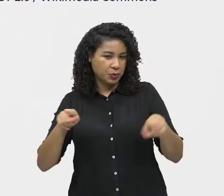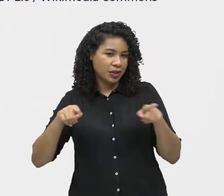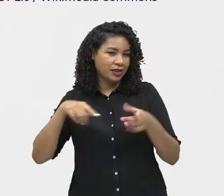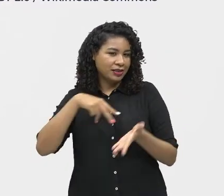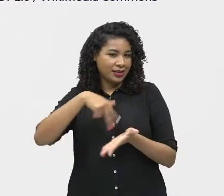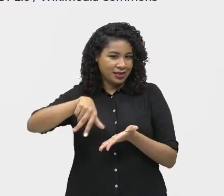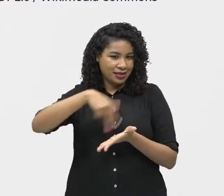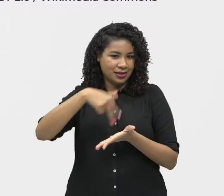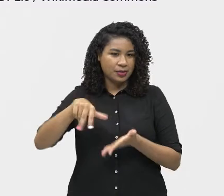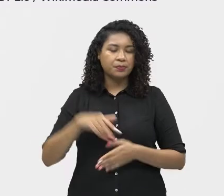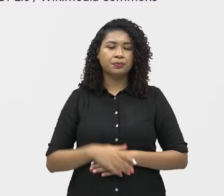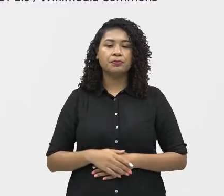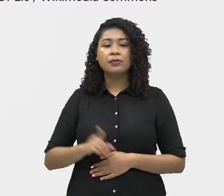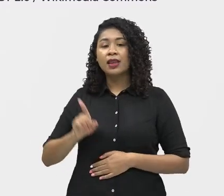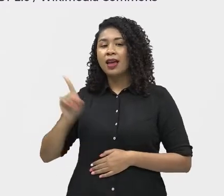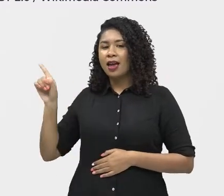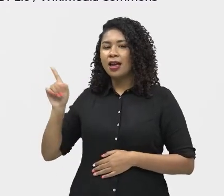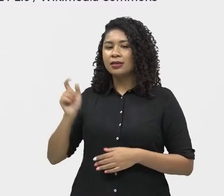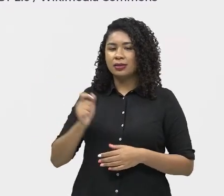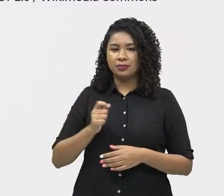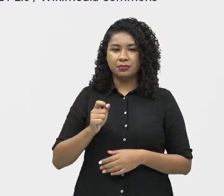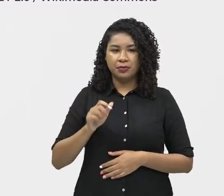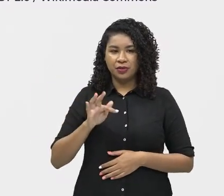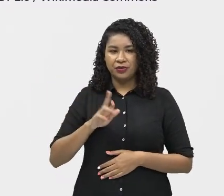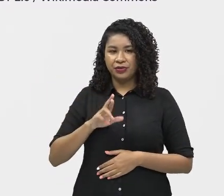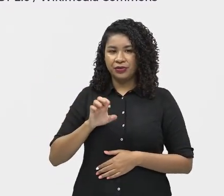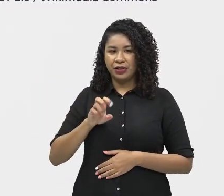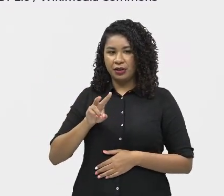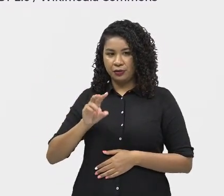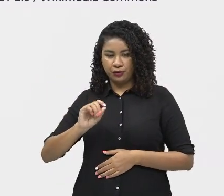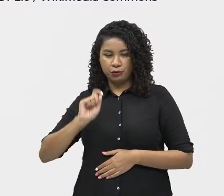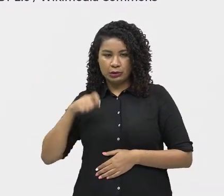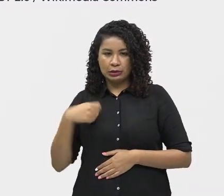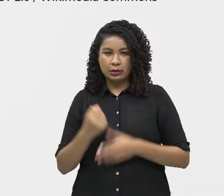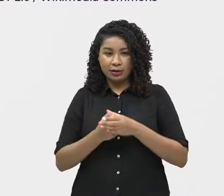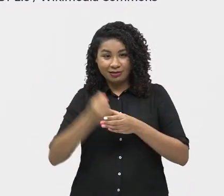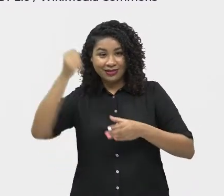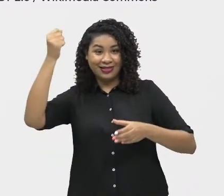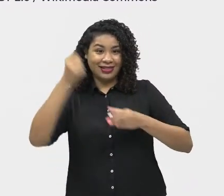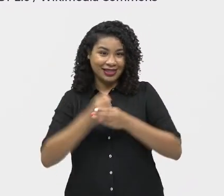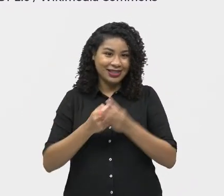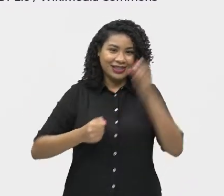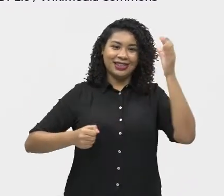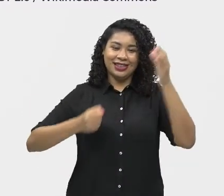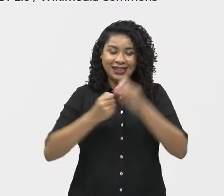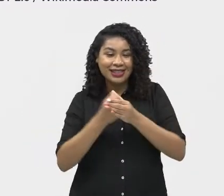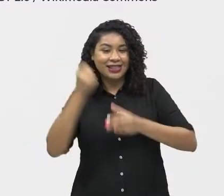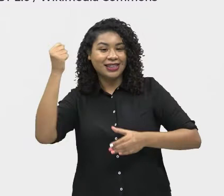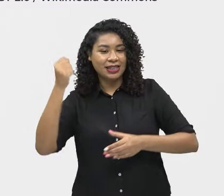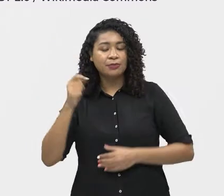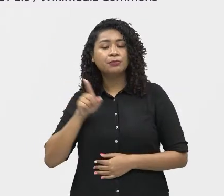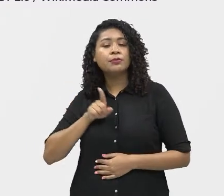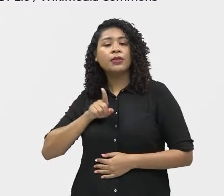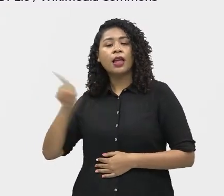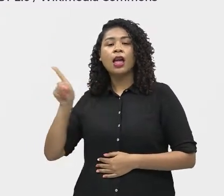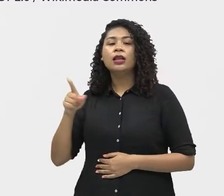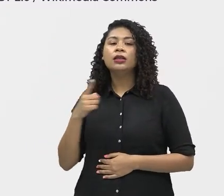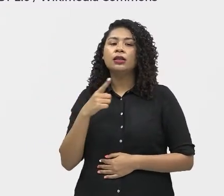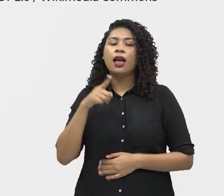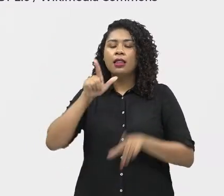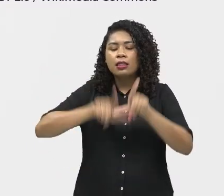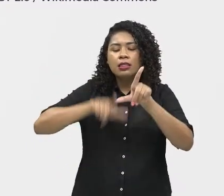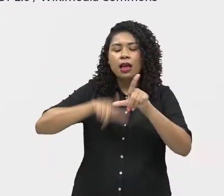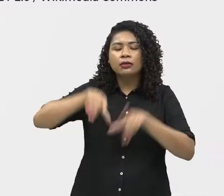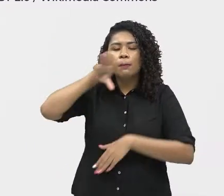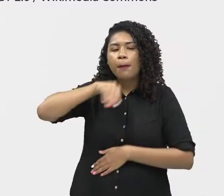uma banda. Olha que interessante. Alguns de vocês já conhecem esse ritmo, o frevo. Ele é um ritmo